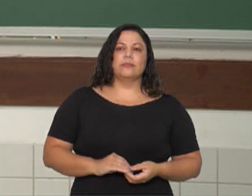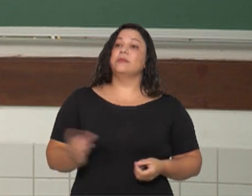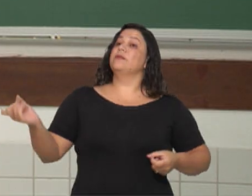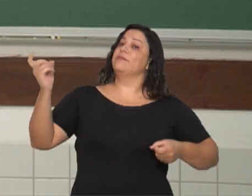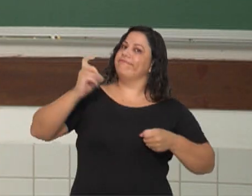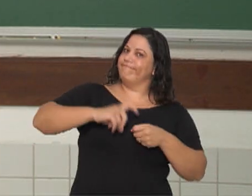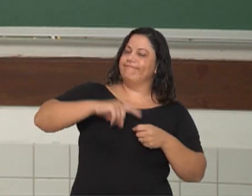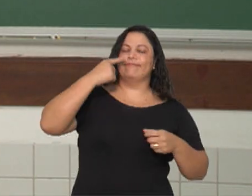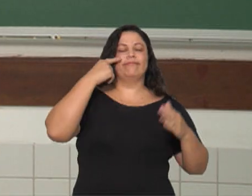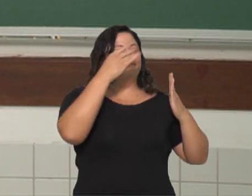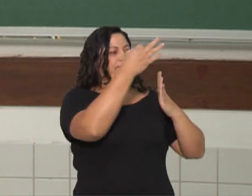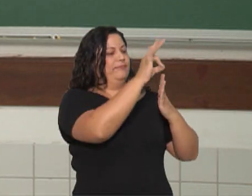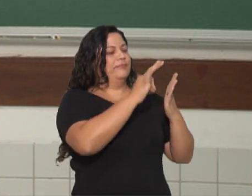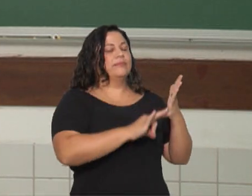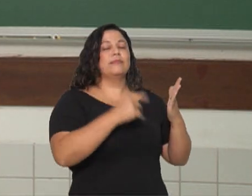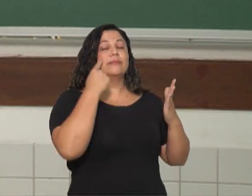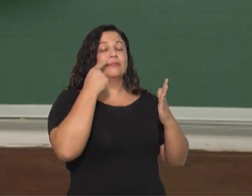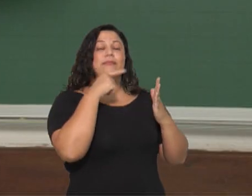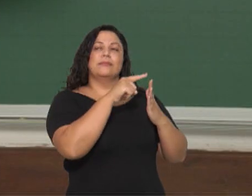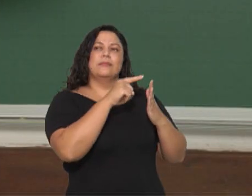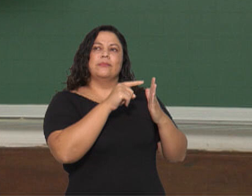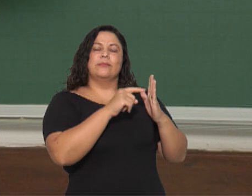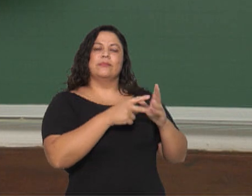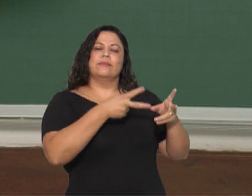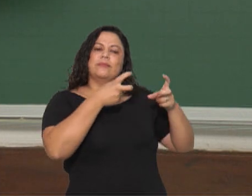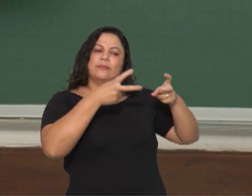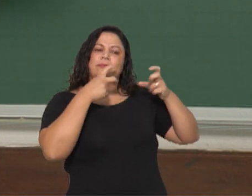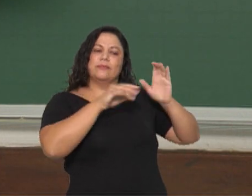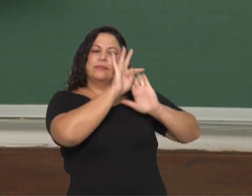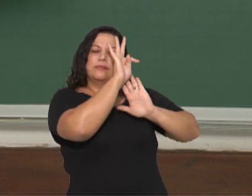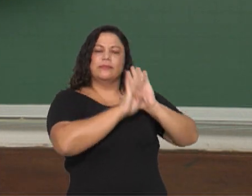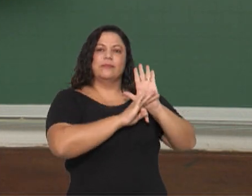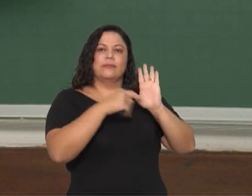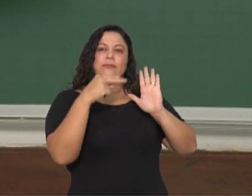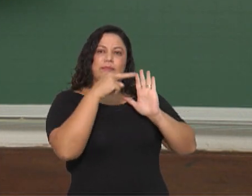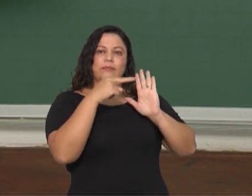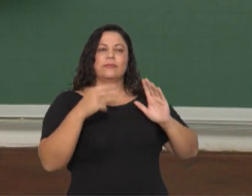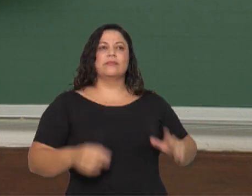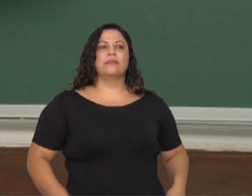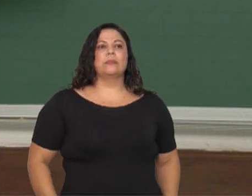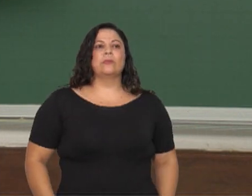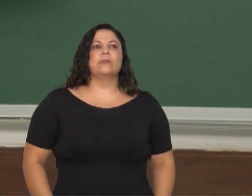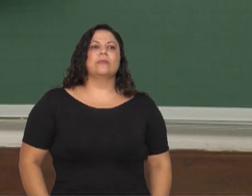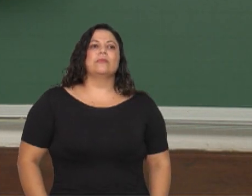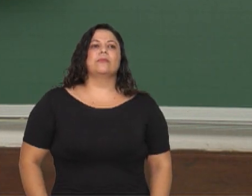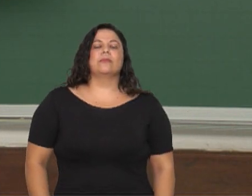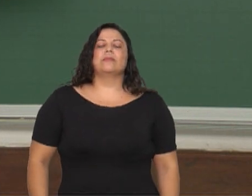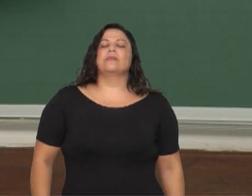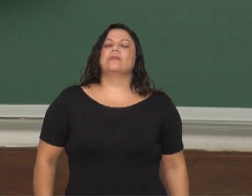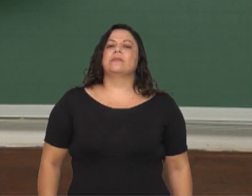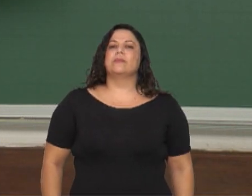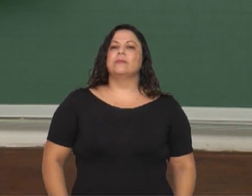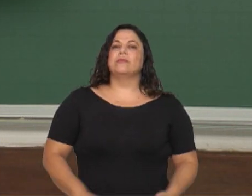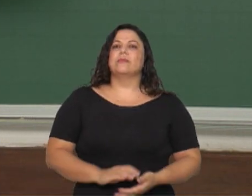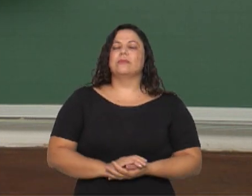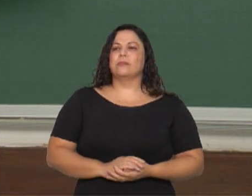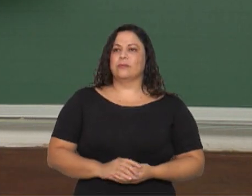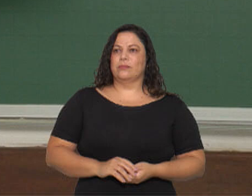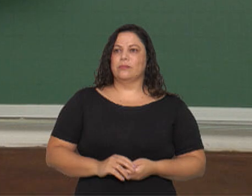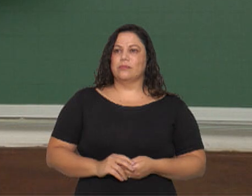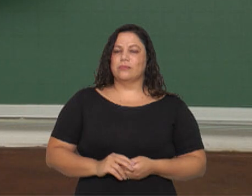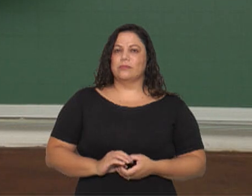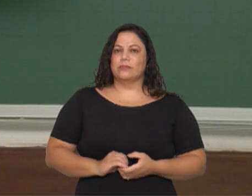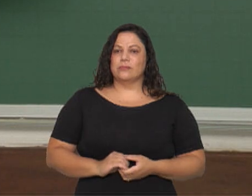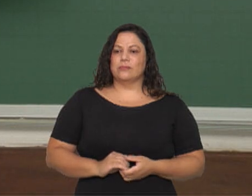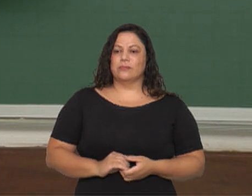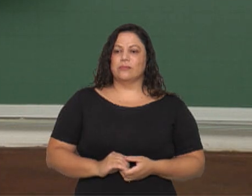¿Corregimos? Entonces, posibilidades, de acordo com o texto. Dar conselhos. Eu que tu me quedaria